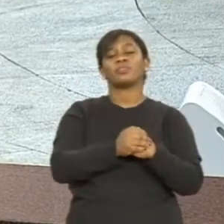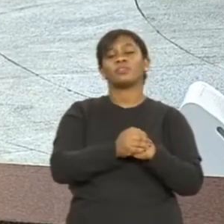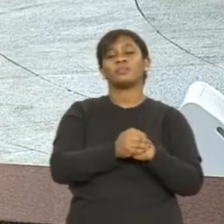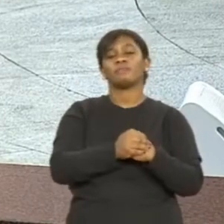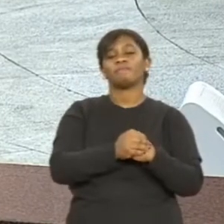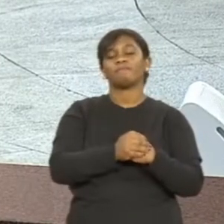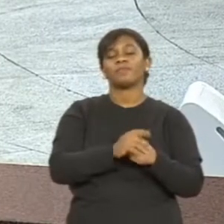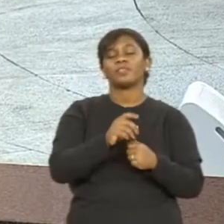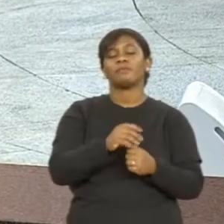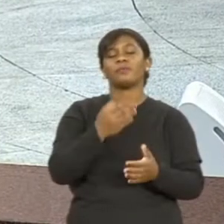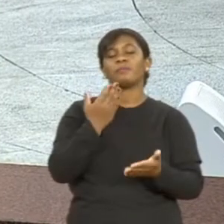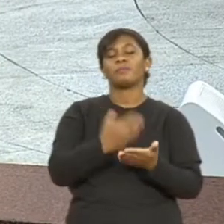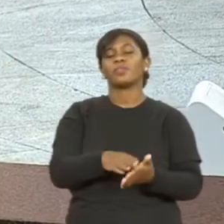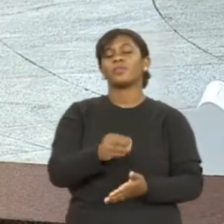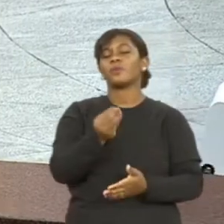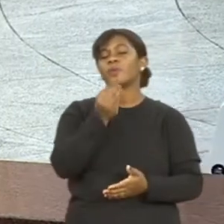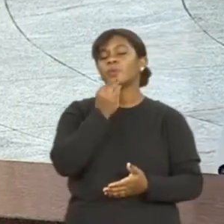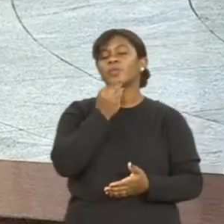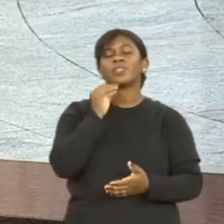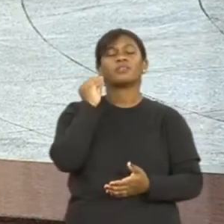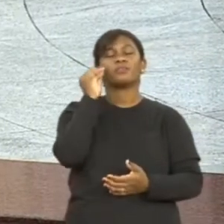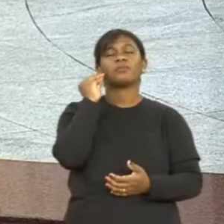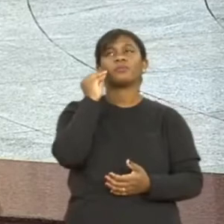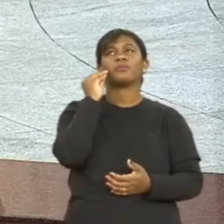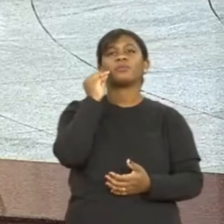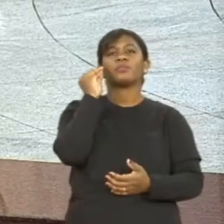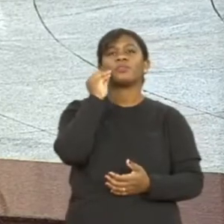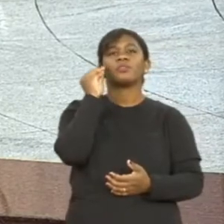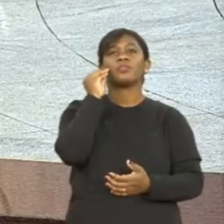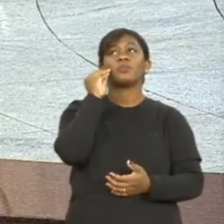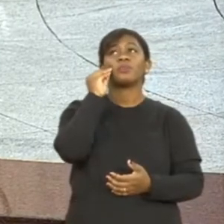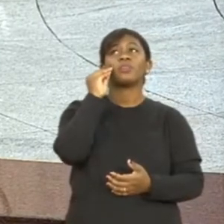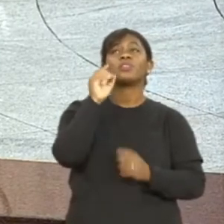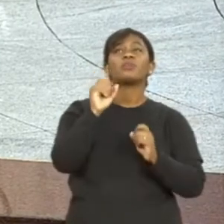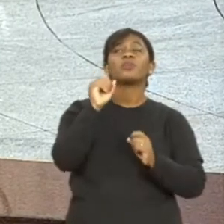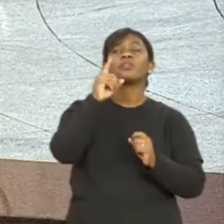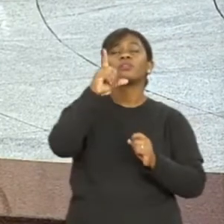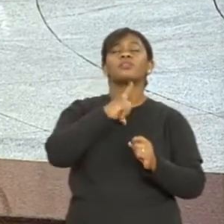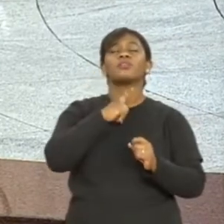perder a oportunidade de experimentar o que Deus tem de melhor para você, que é o céu.